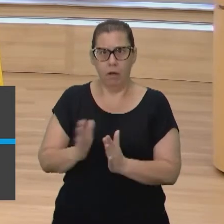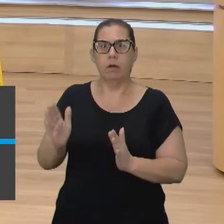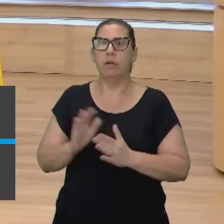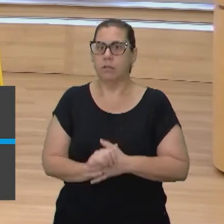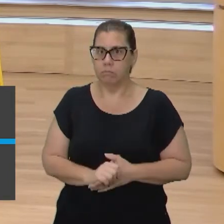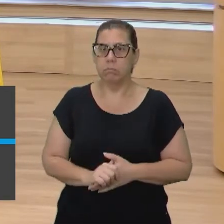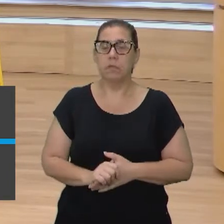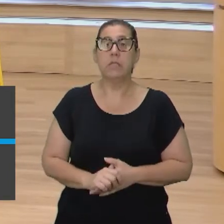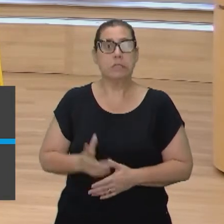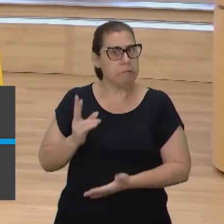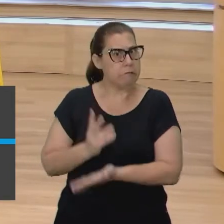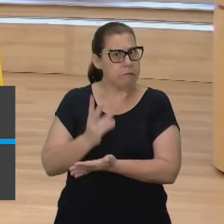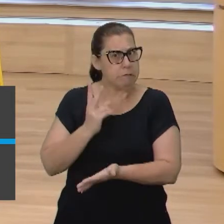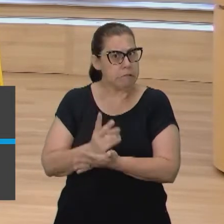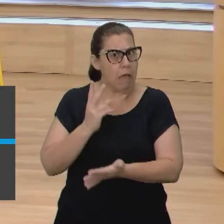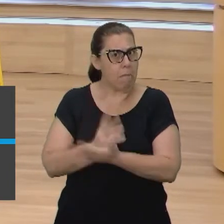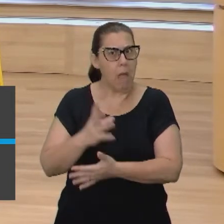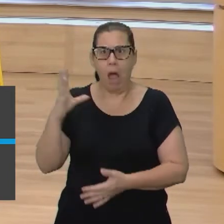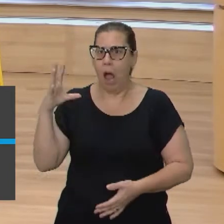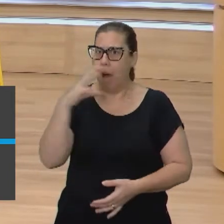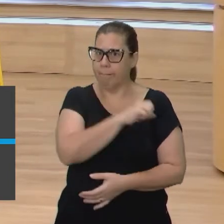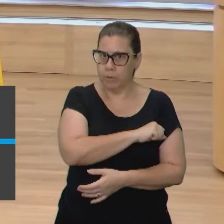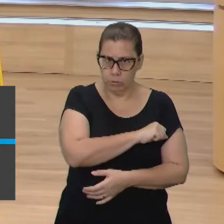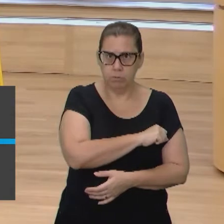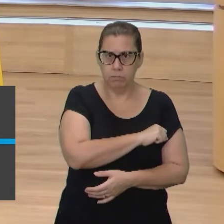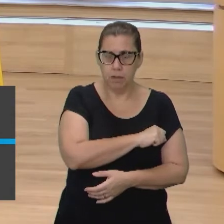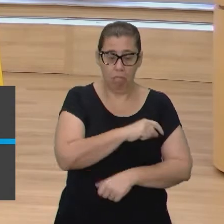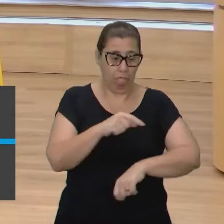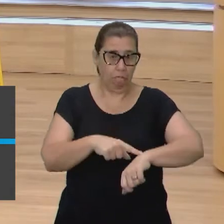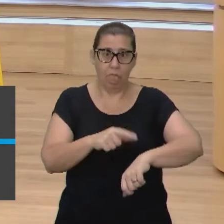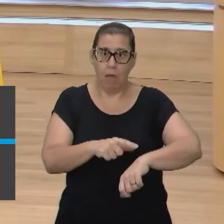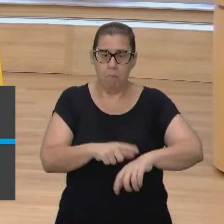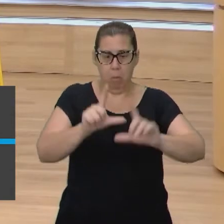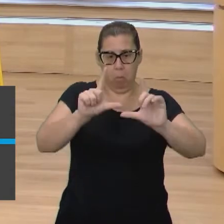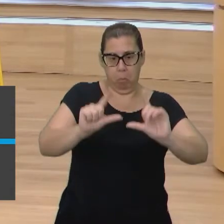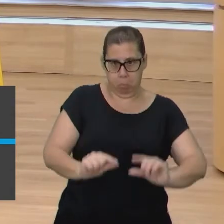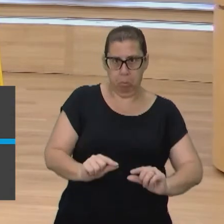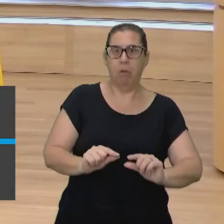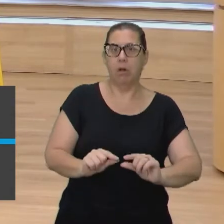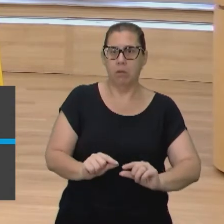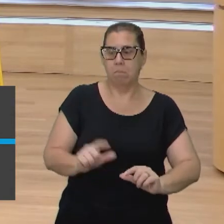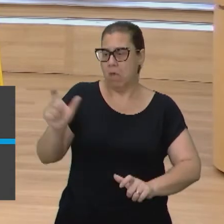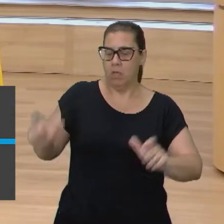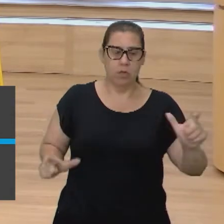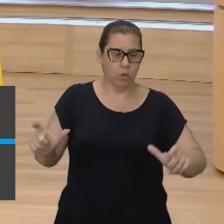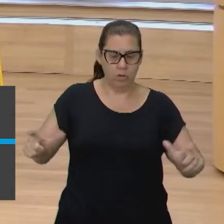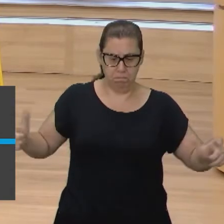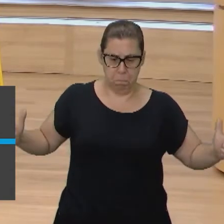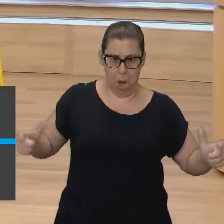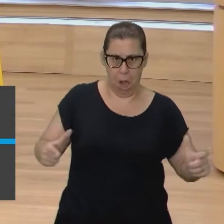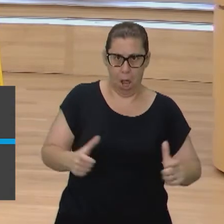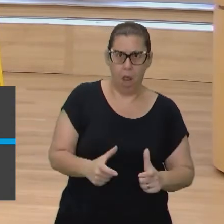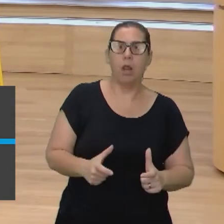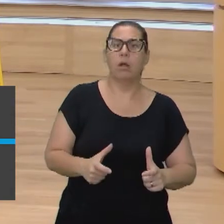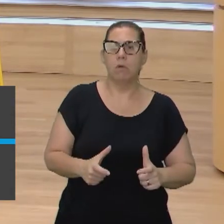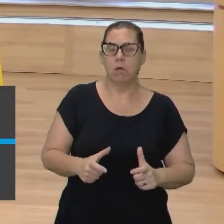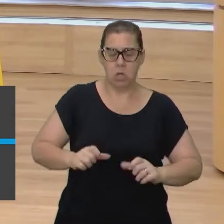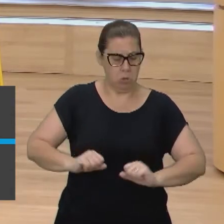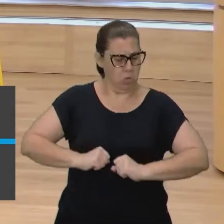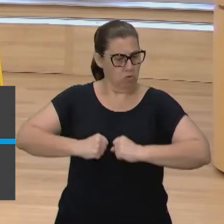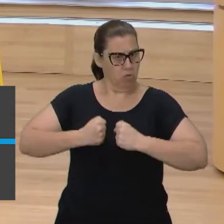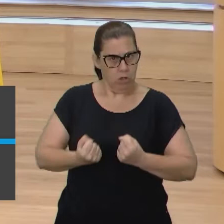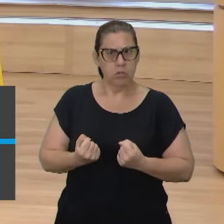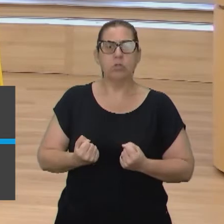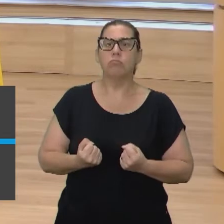produzir mais com o mínimo de trabalhadores ou explorar ao máximo a força de trabalho desses